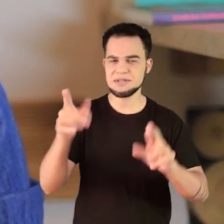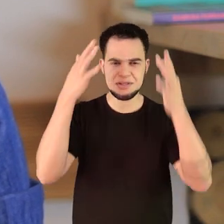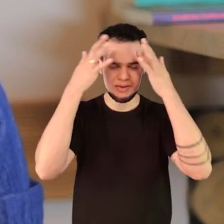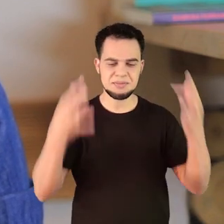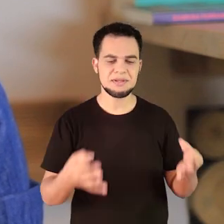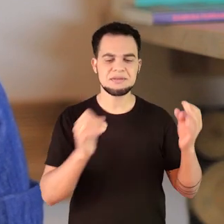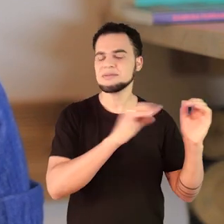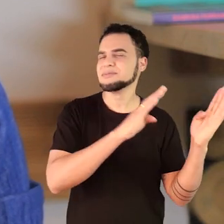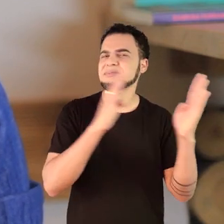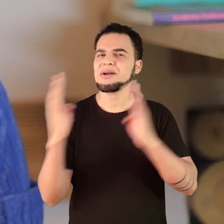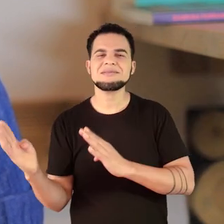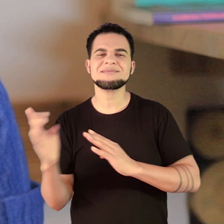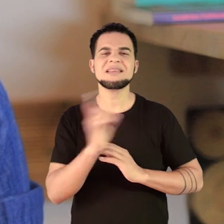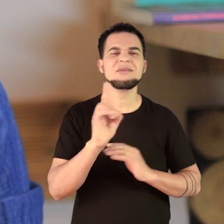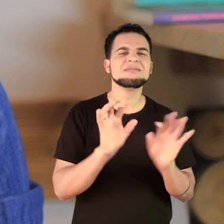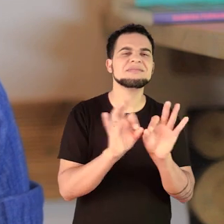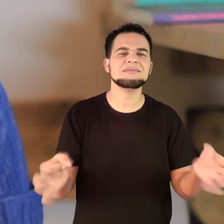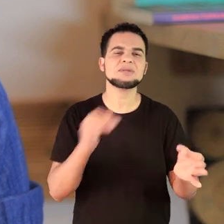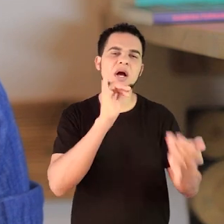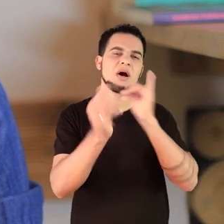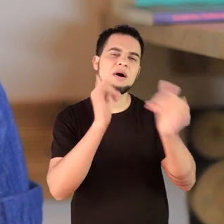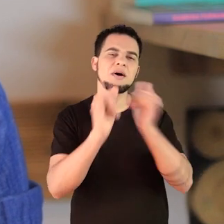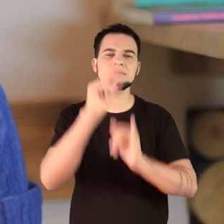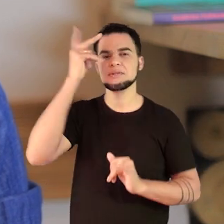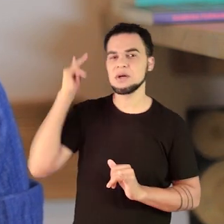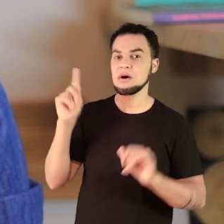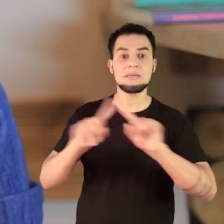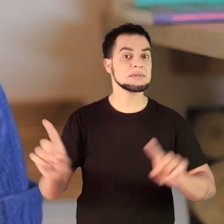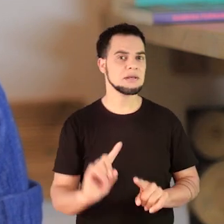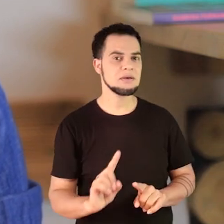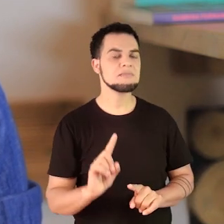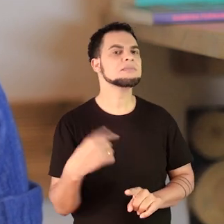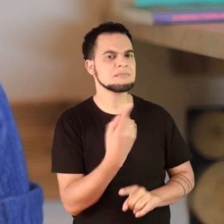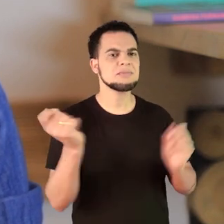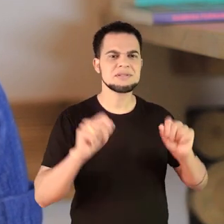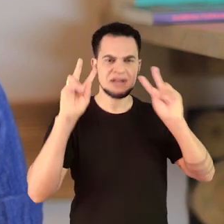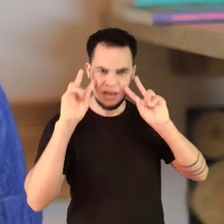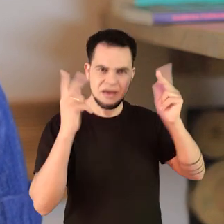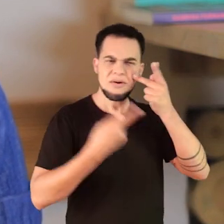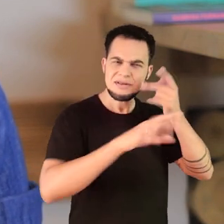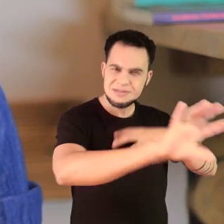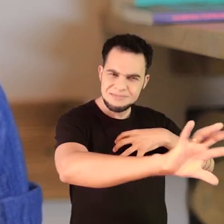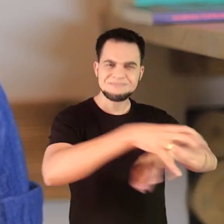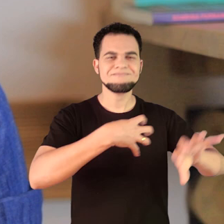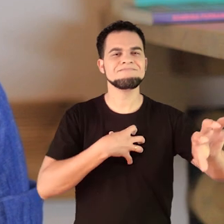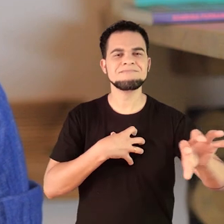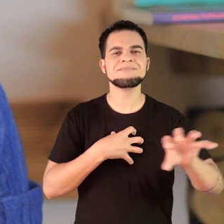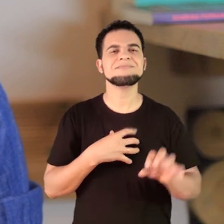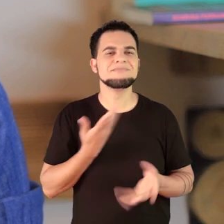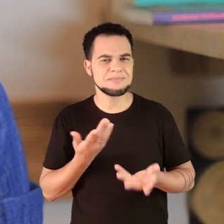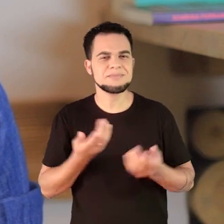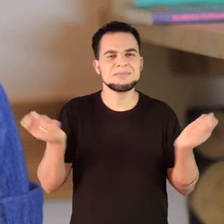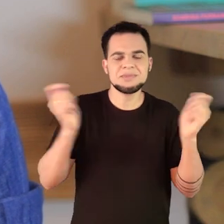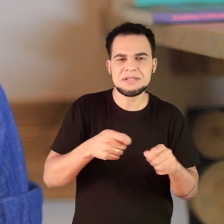vocês entendam isso como um processo não de simplesmente contação de história, mas para a gente se reconhecer uns nos outros um pouco mais, para